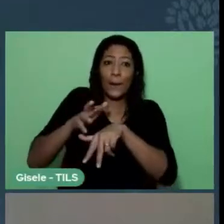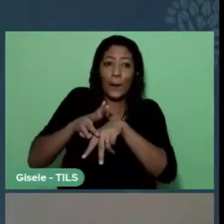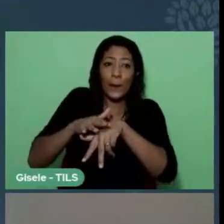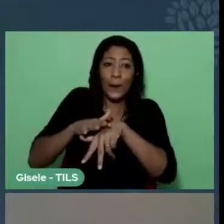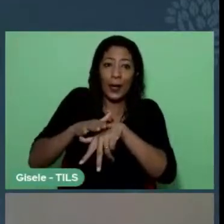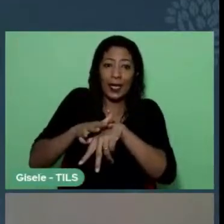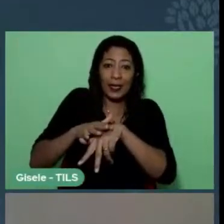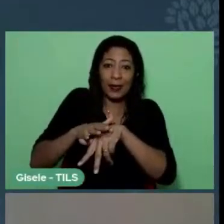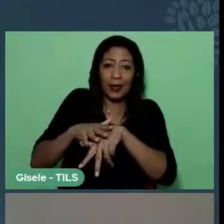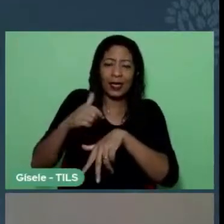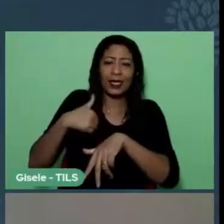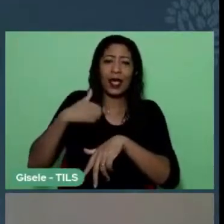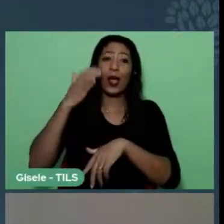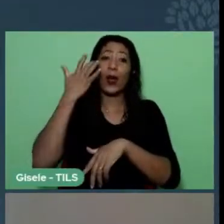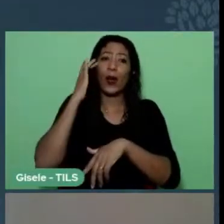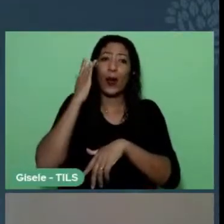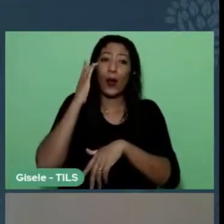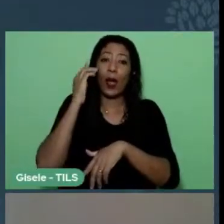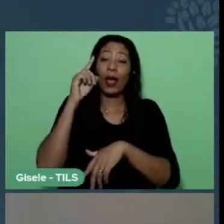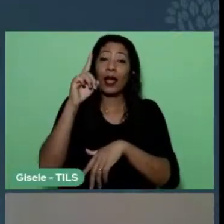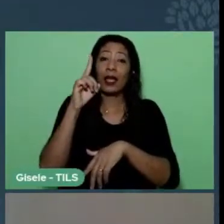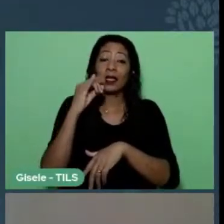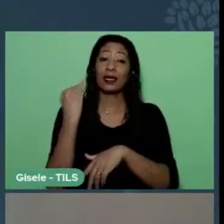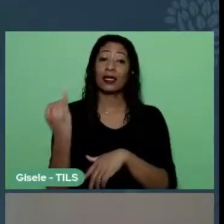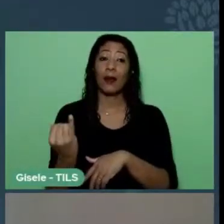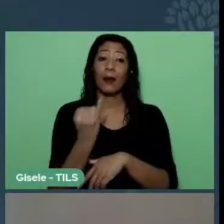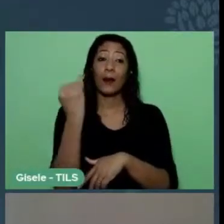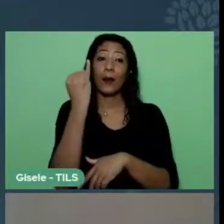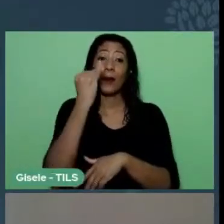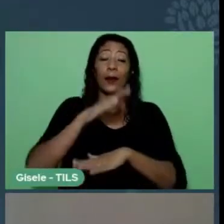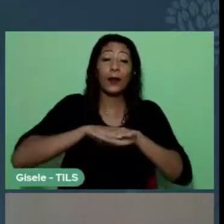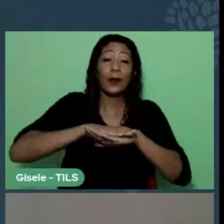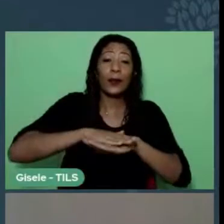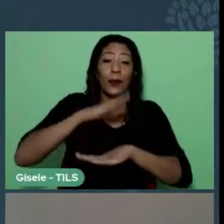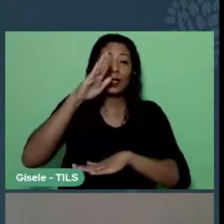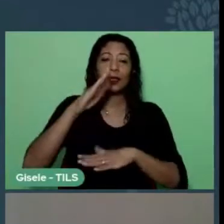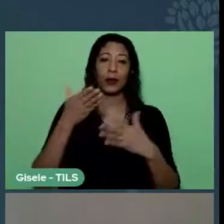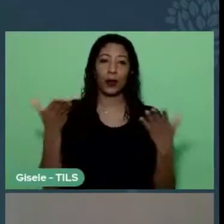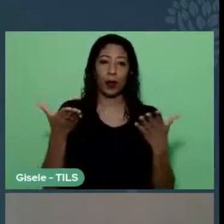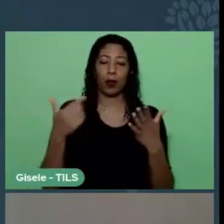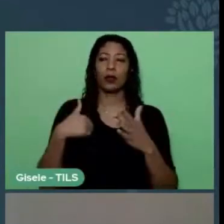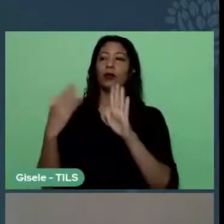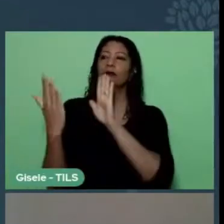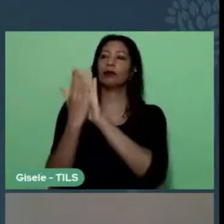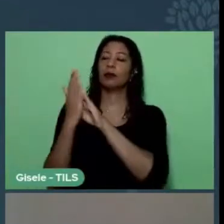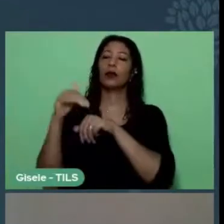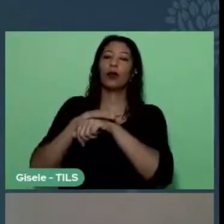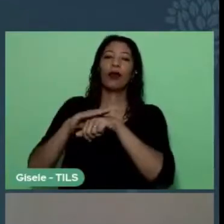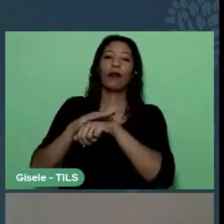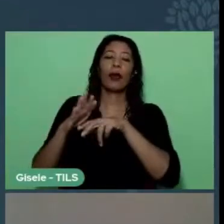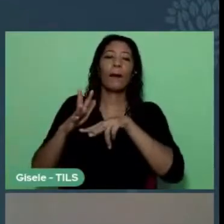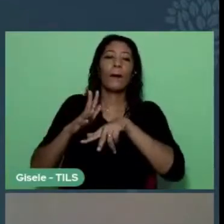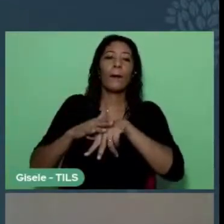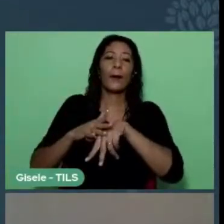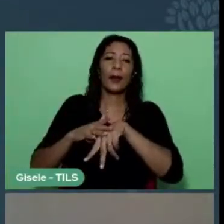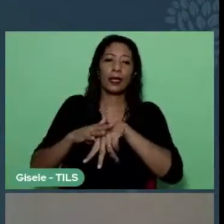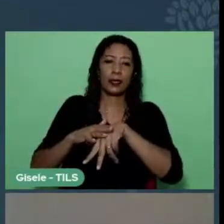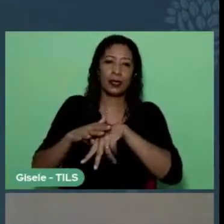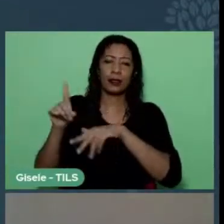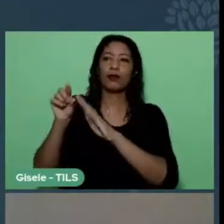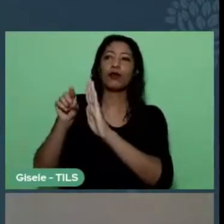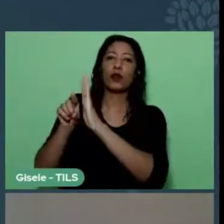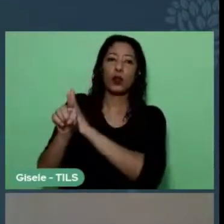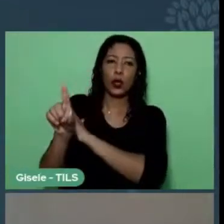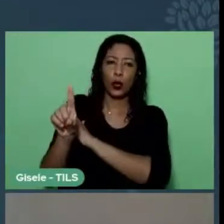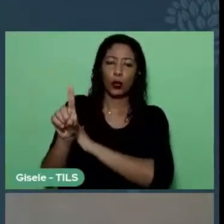eu acho que é o principal pilar da aula, que a gente, quando está conversando com os pacientes, não tem a menor dúvida que se você perguntar para o